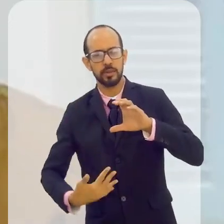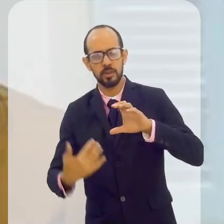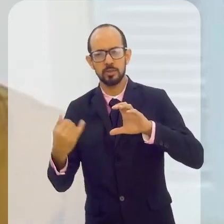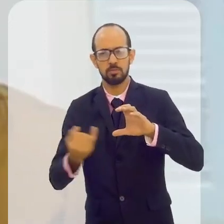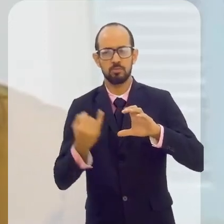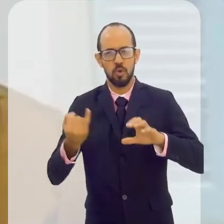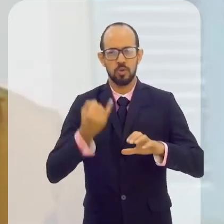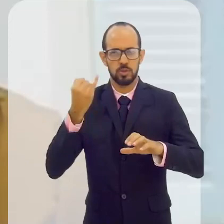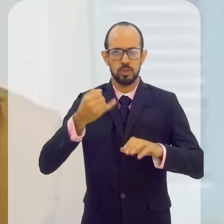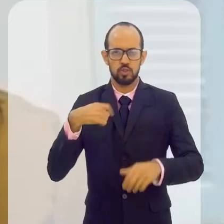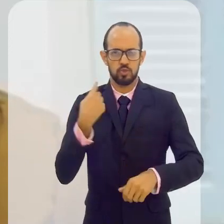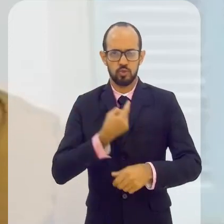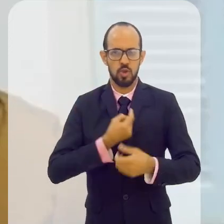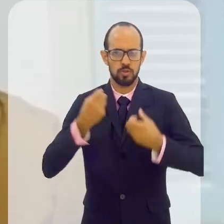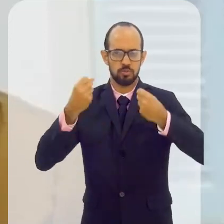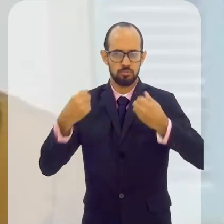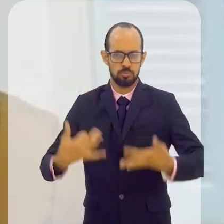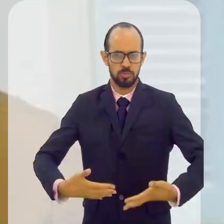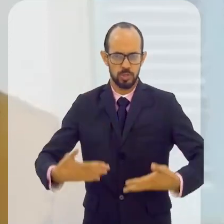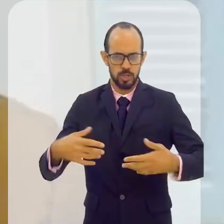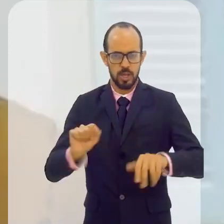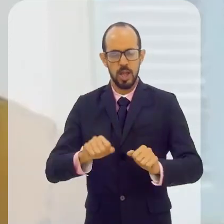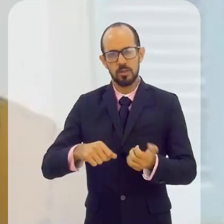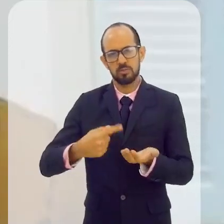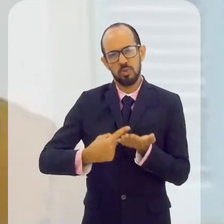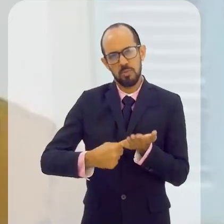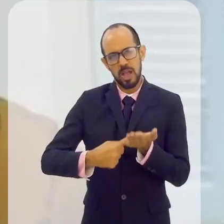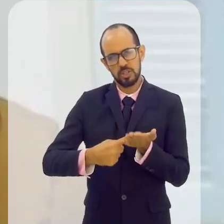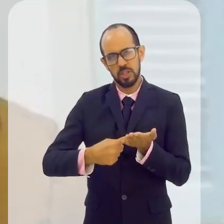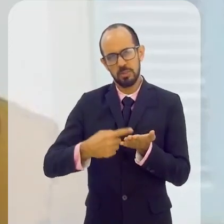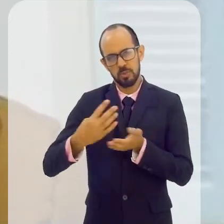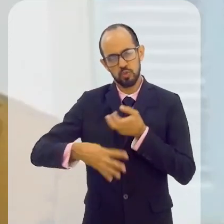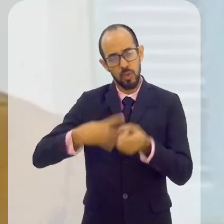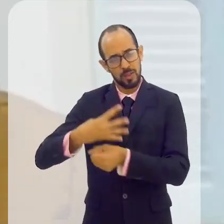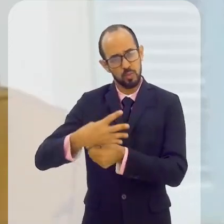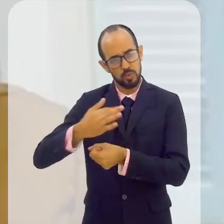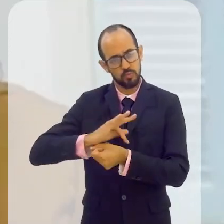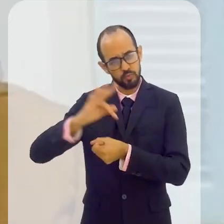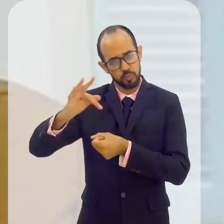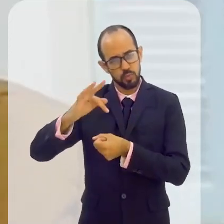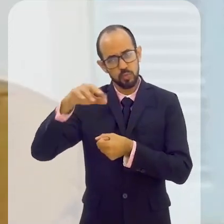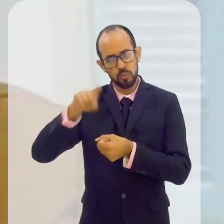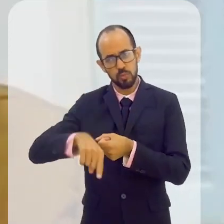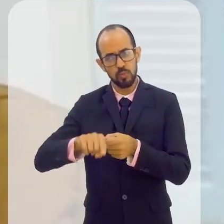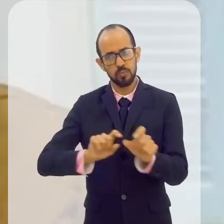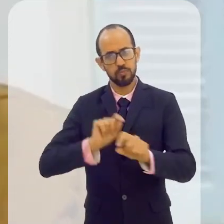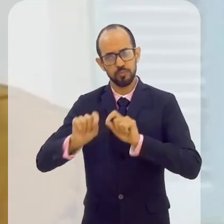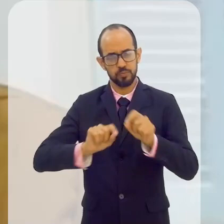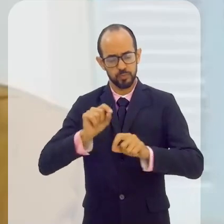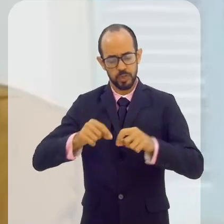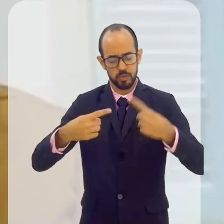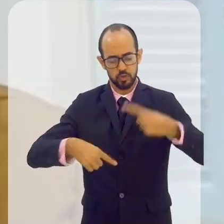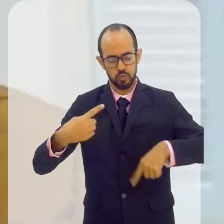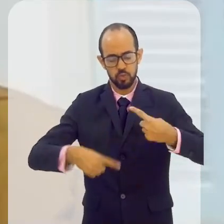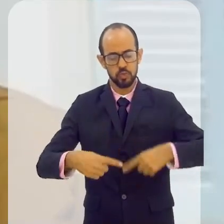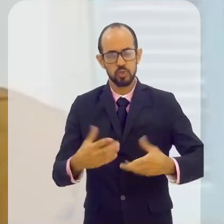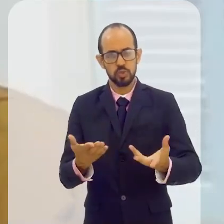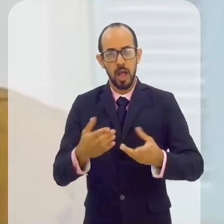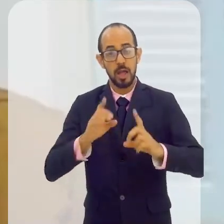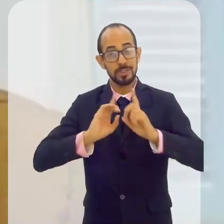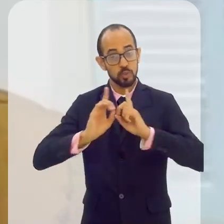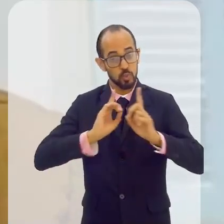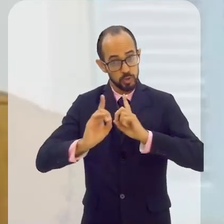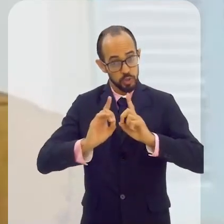são muito importantes a gente tratar, eu acho, como uma agenda para os próximos 4 anos, né, de aprofundamento de discussão, que é a questão